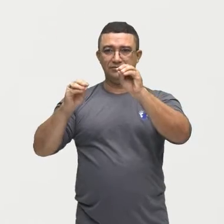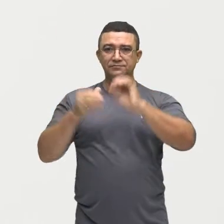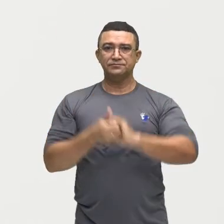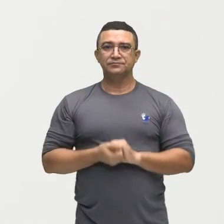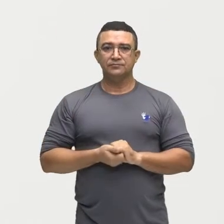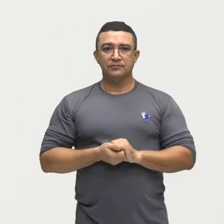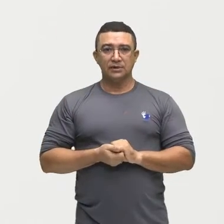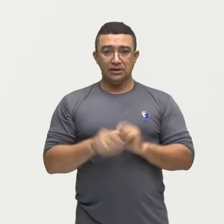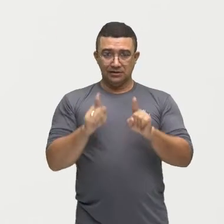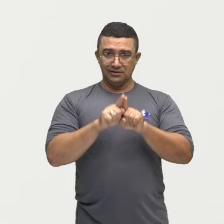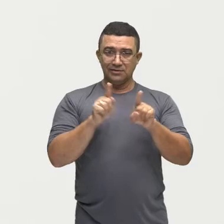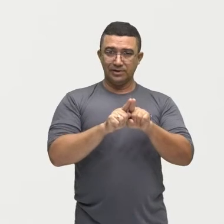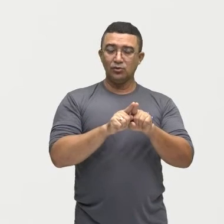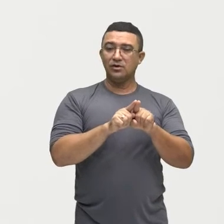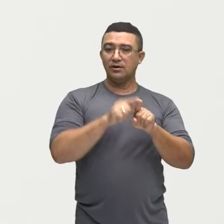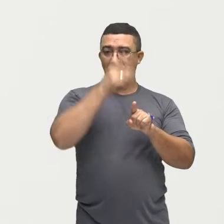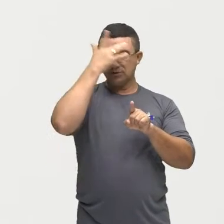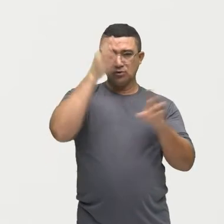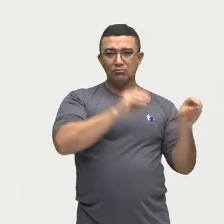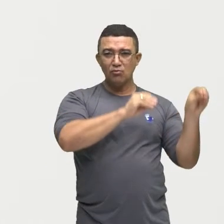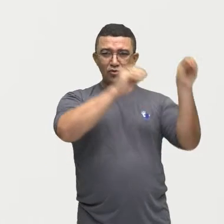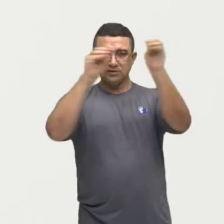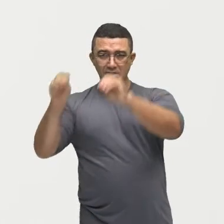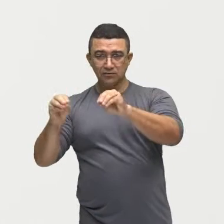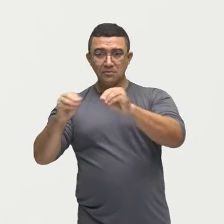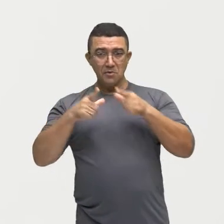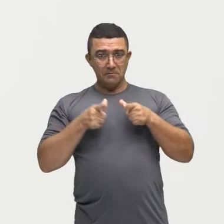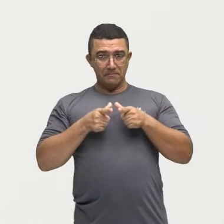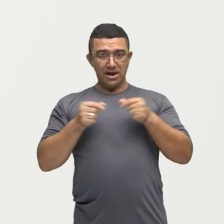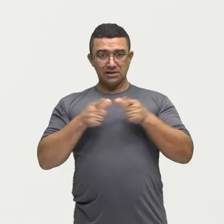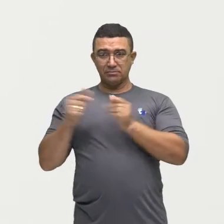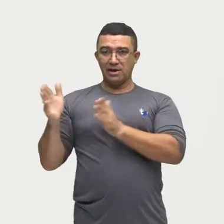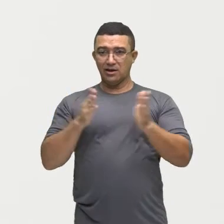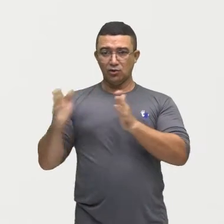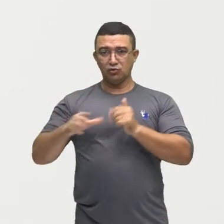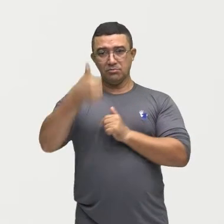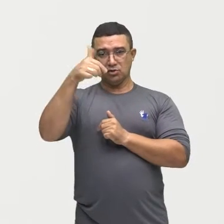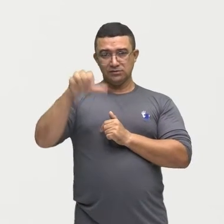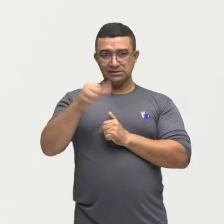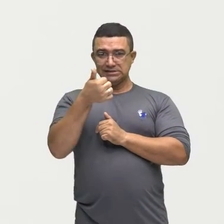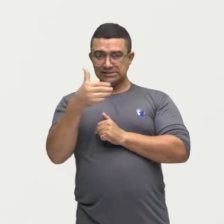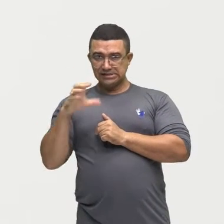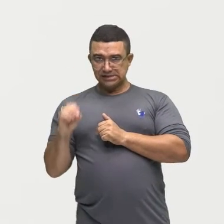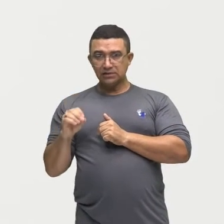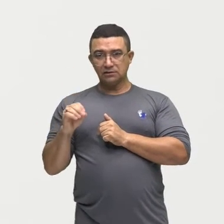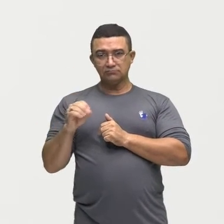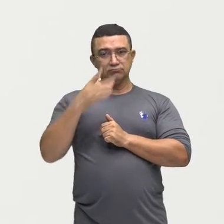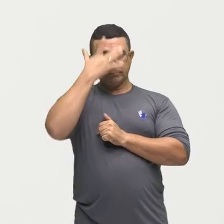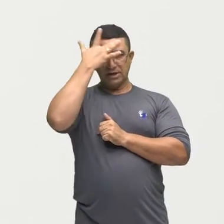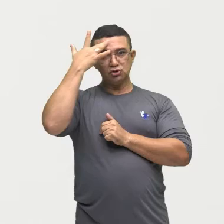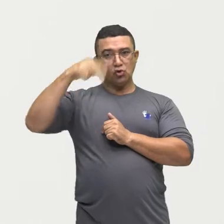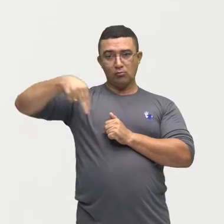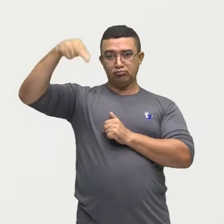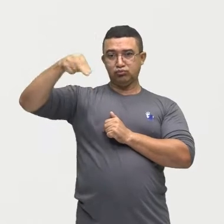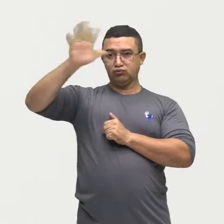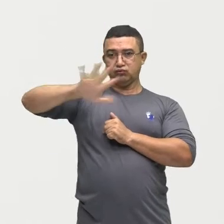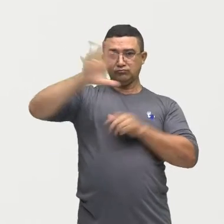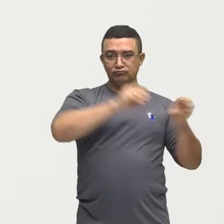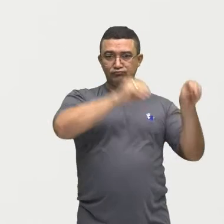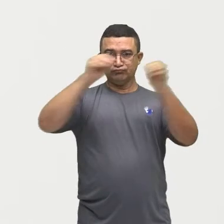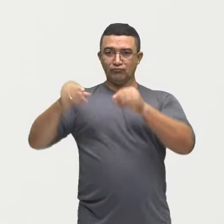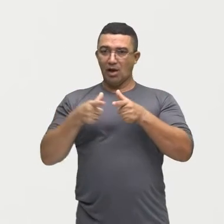migração para a construção de Brasília, né, no período de 1960, e as migrações para a